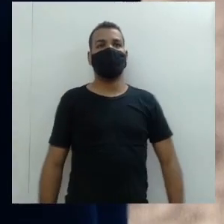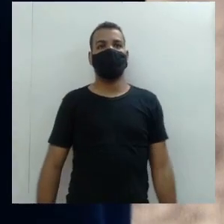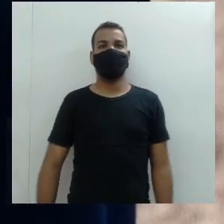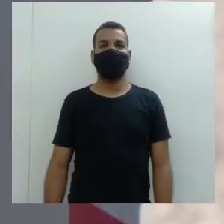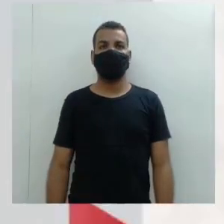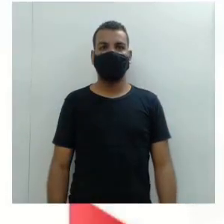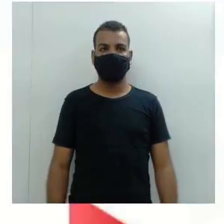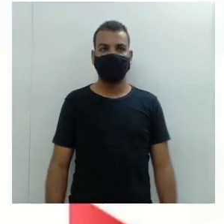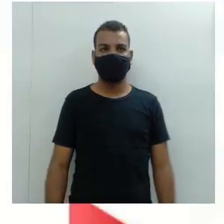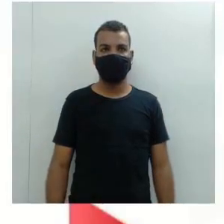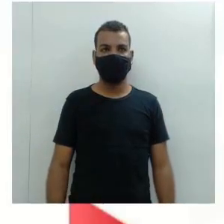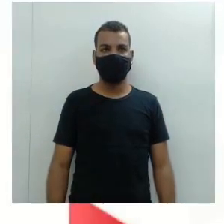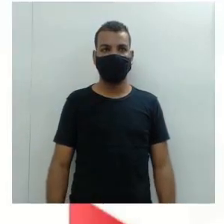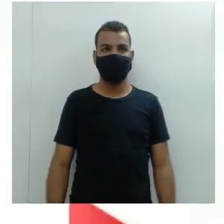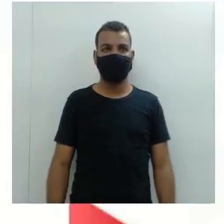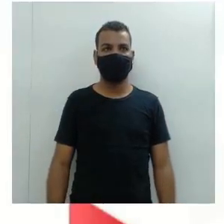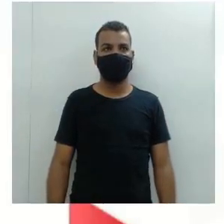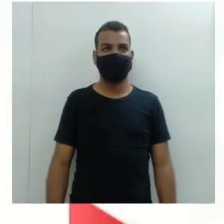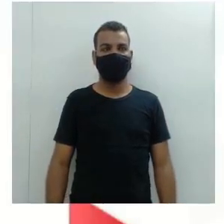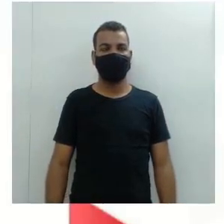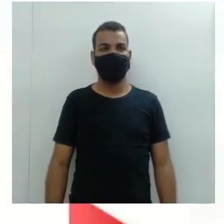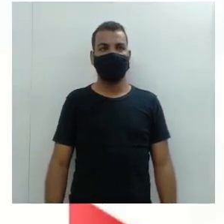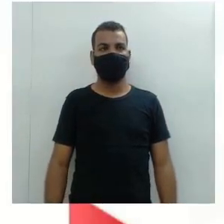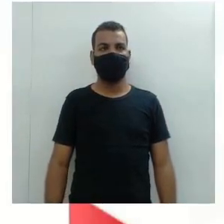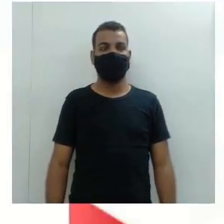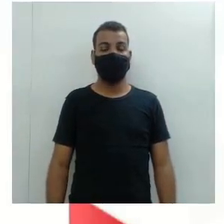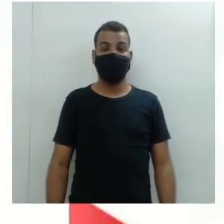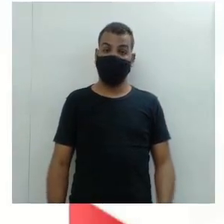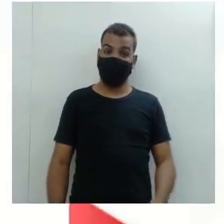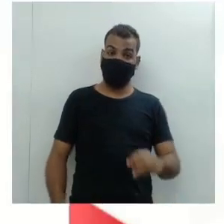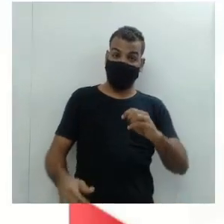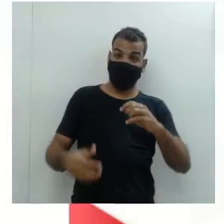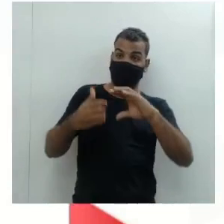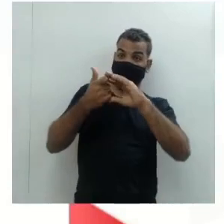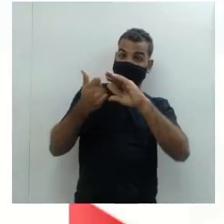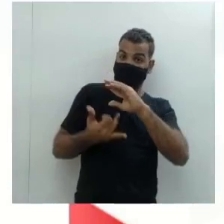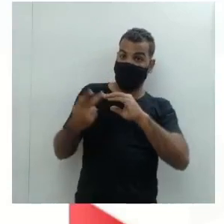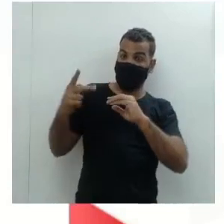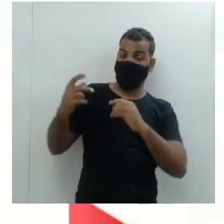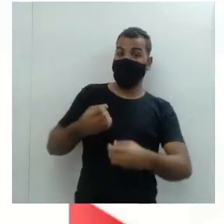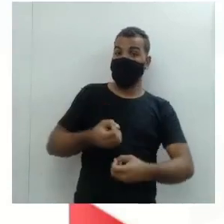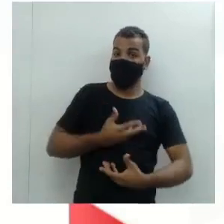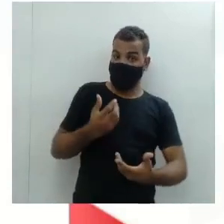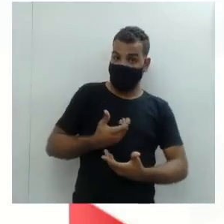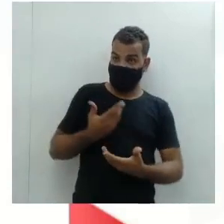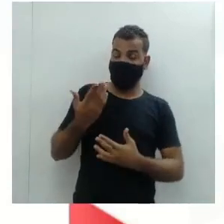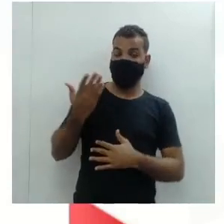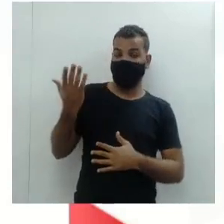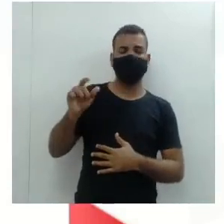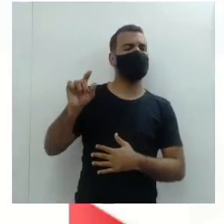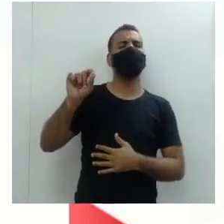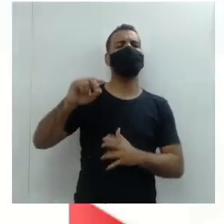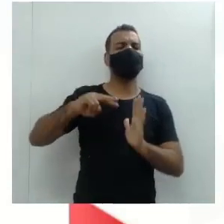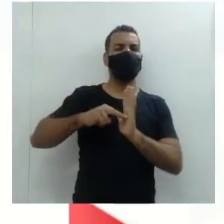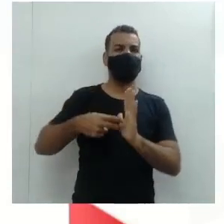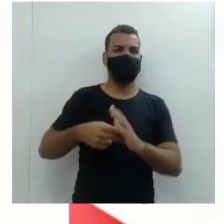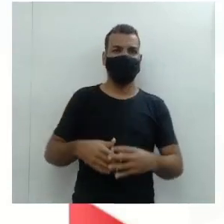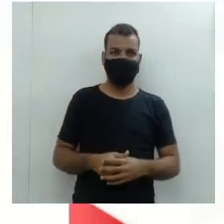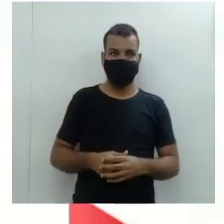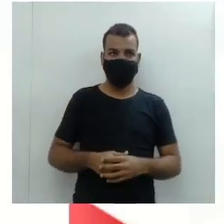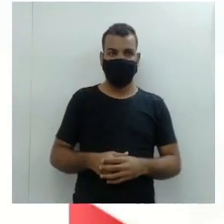do João Cabral. Uma nota característica da poesia do senhor João Cabral é o seu